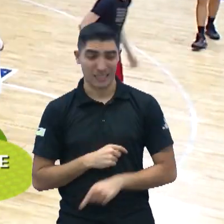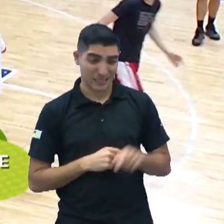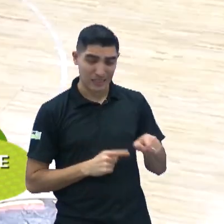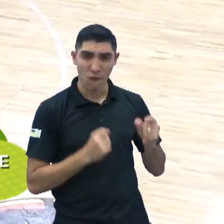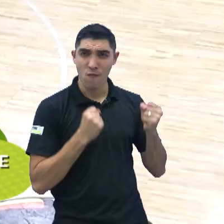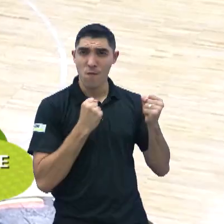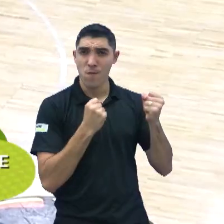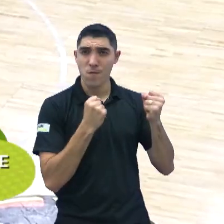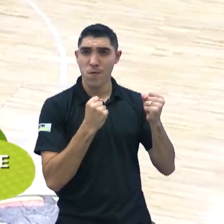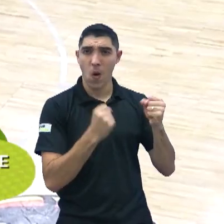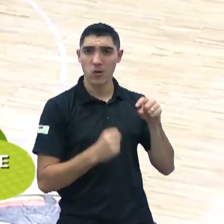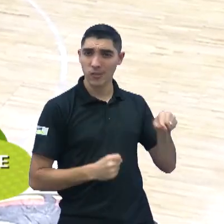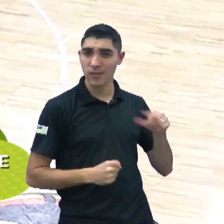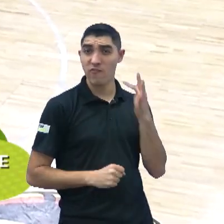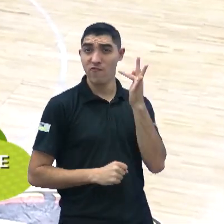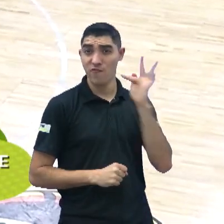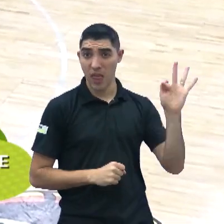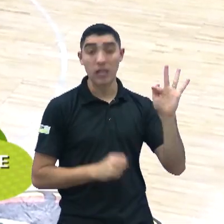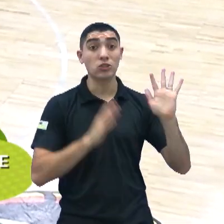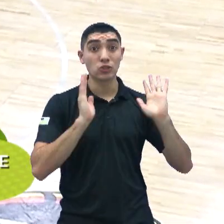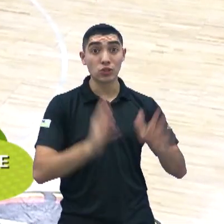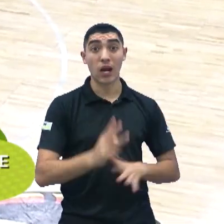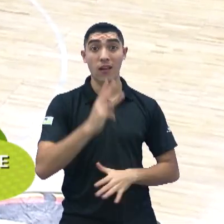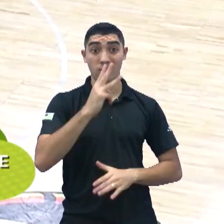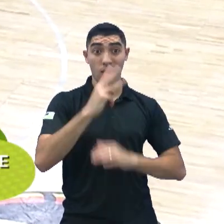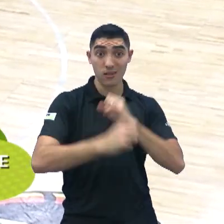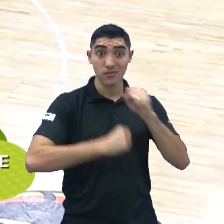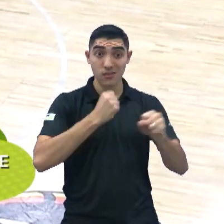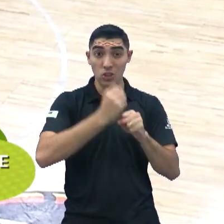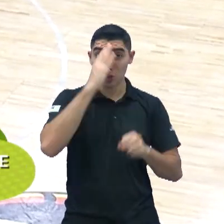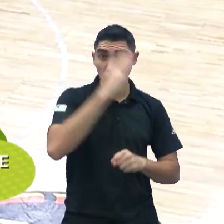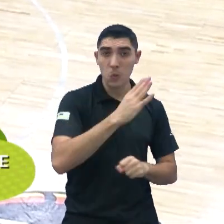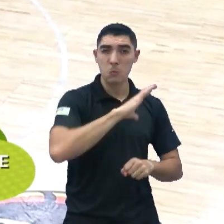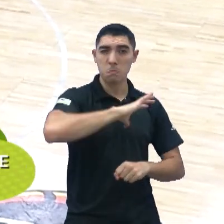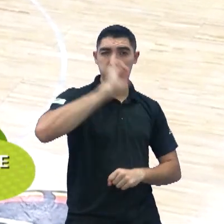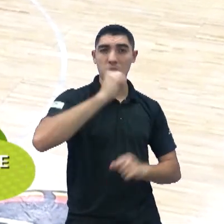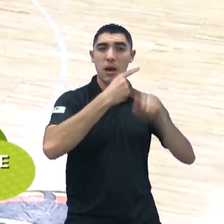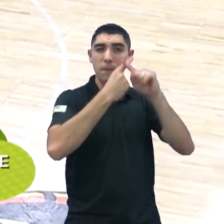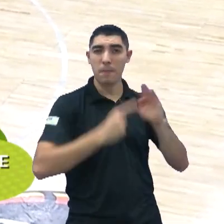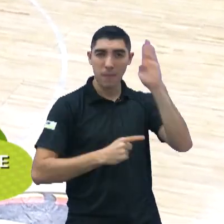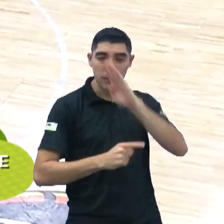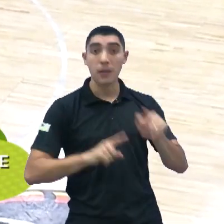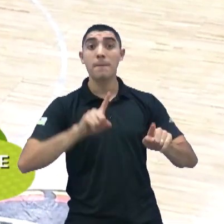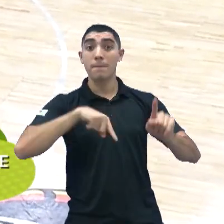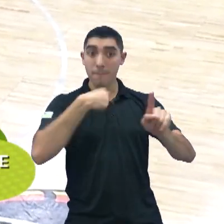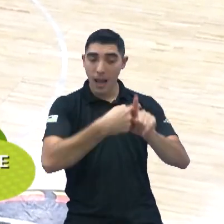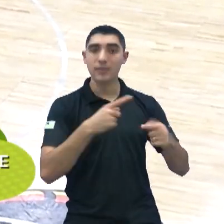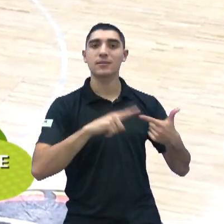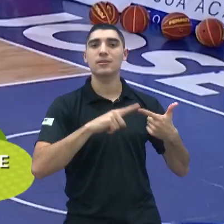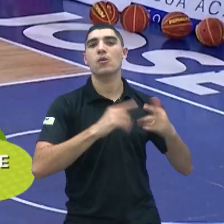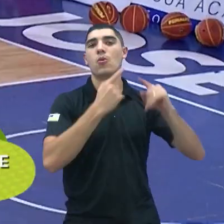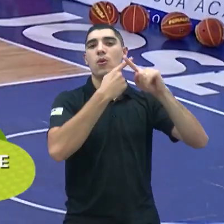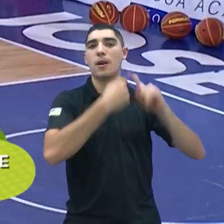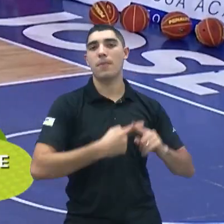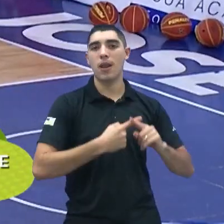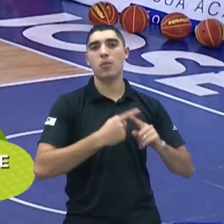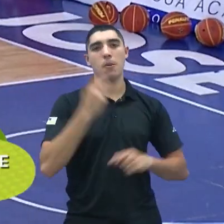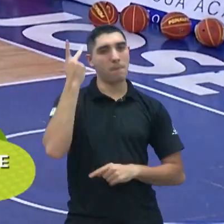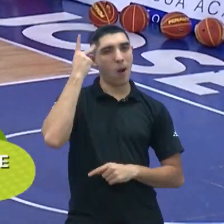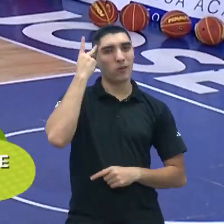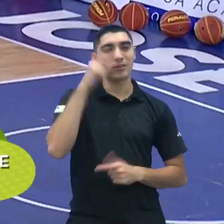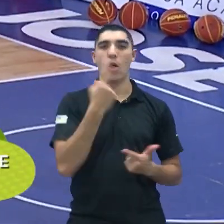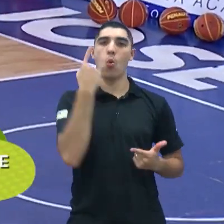de Franca, tricampeã do NBB e atual campeã paulista. Dentro de quadra, as